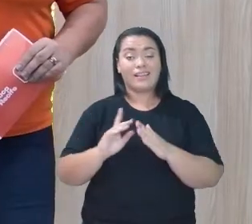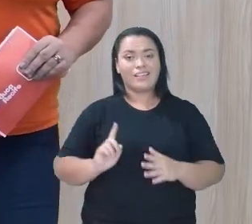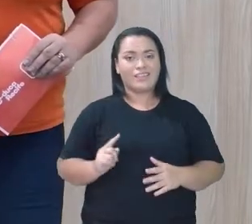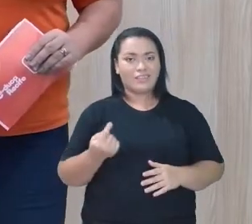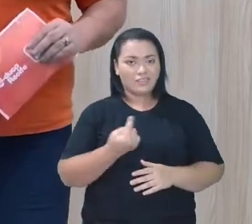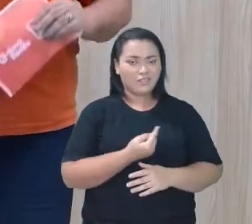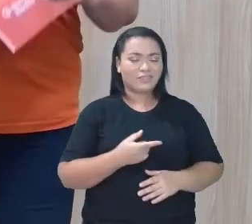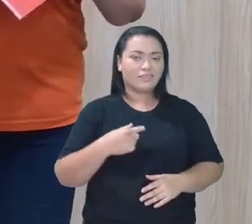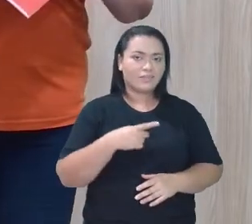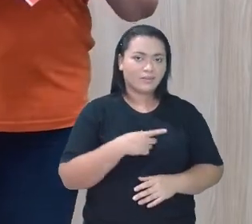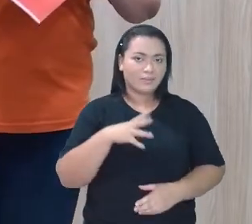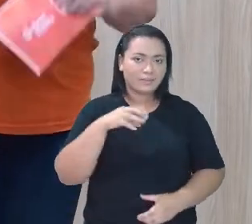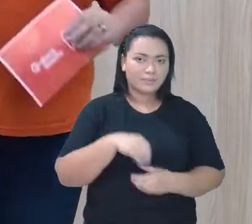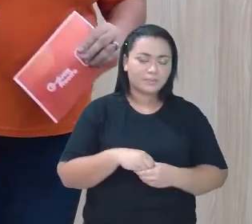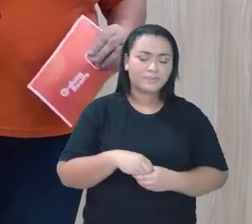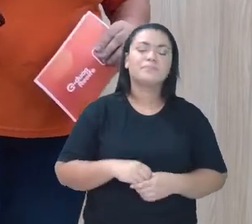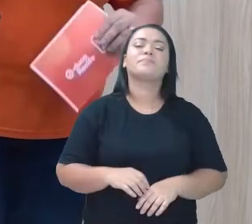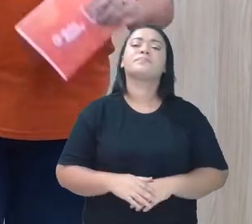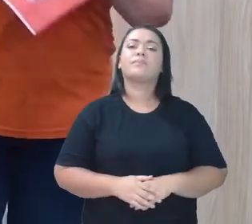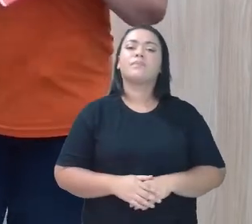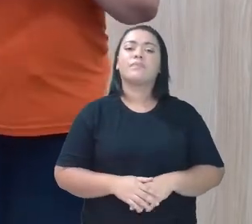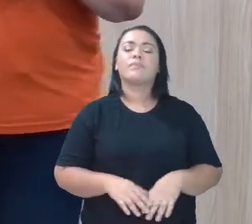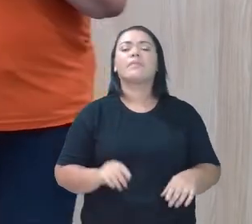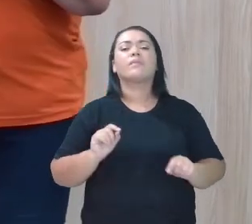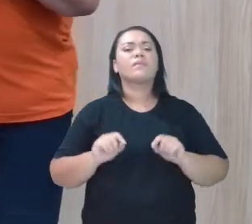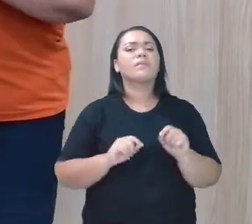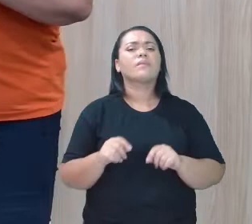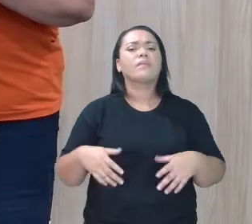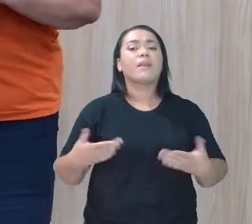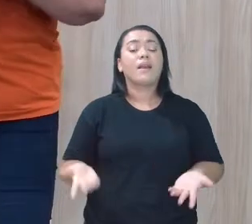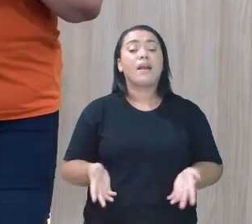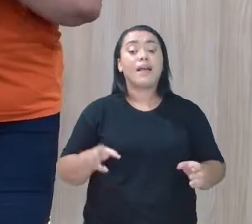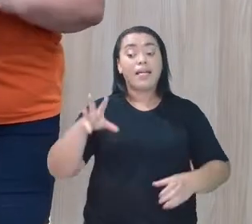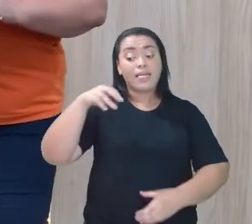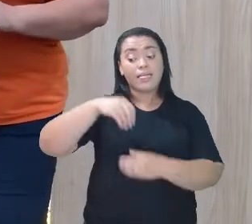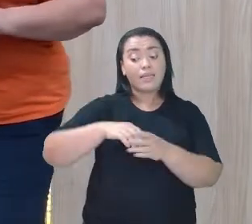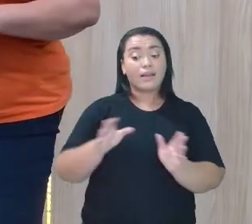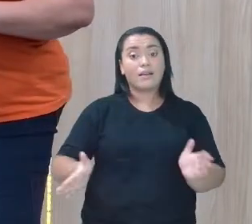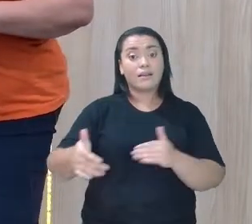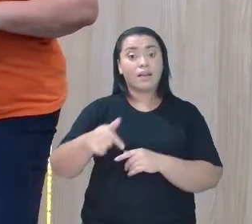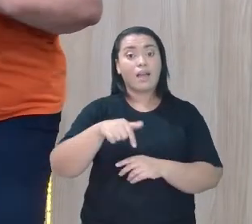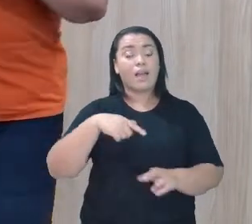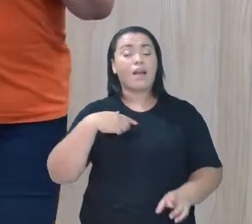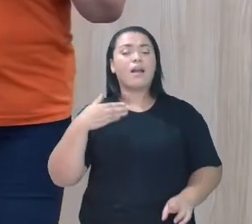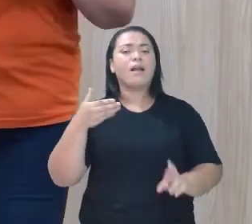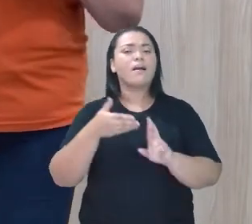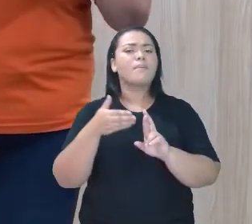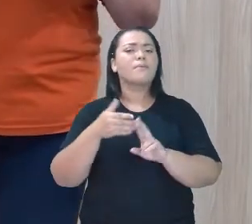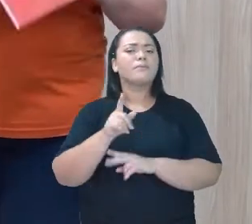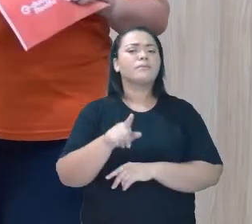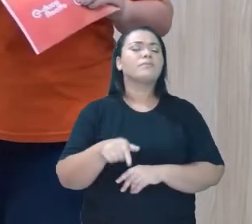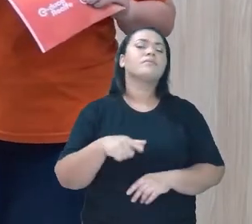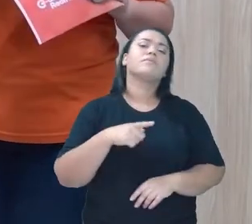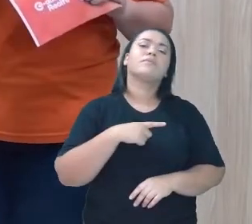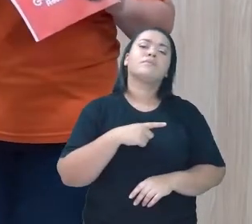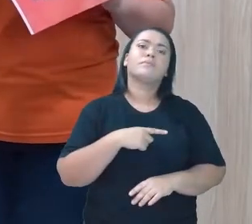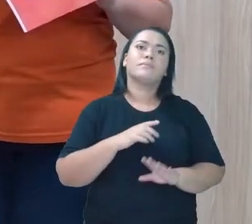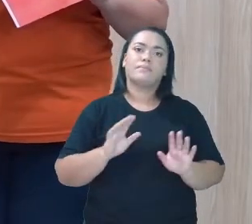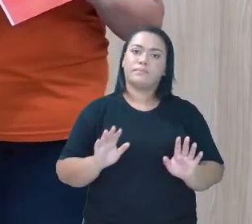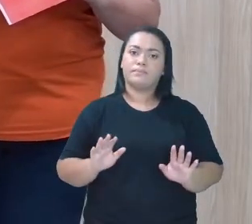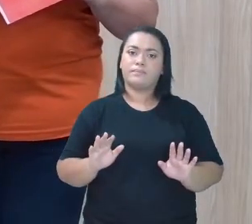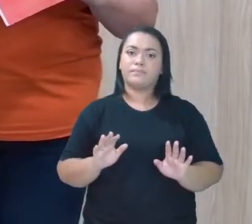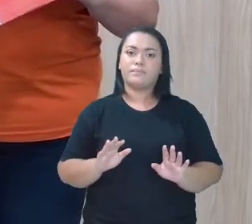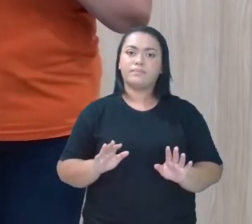estamos, né? E aí eu vou colocar para vocês que o que tem dentro da caixa, a representação, vai estar,